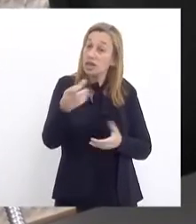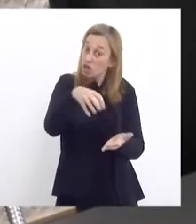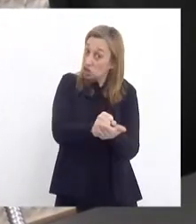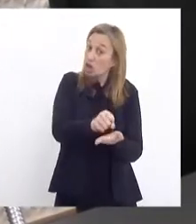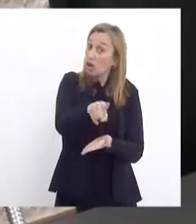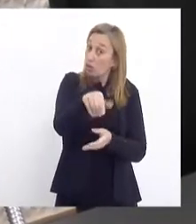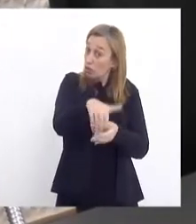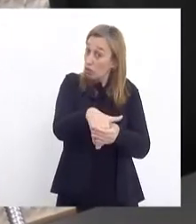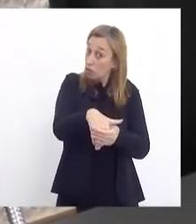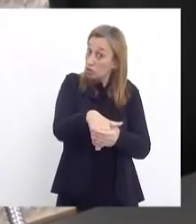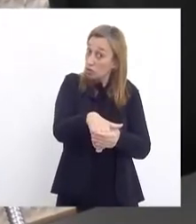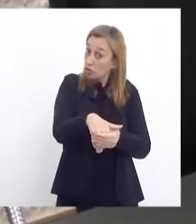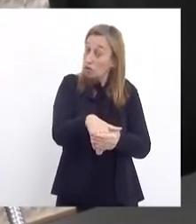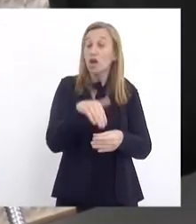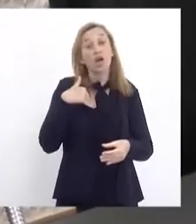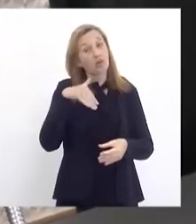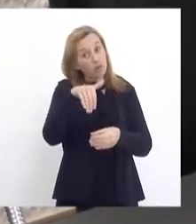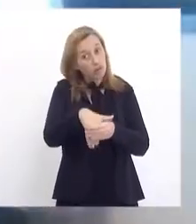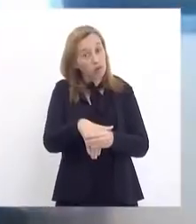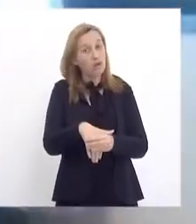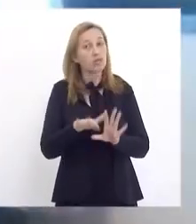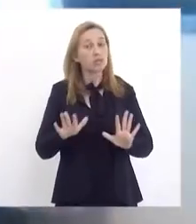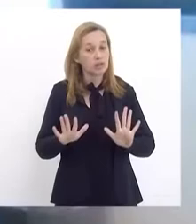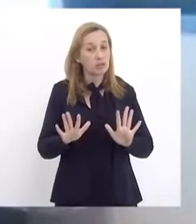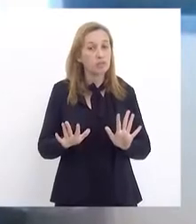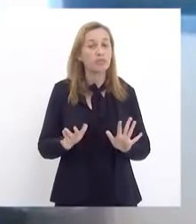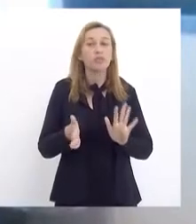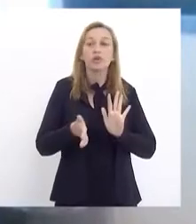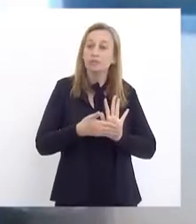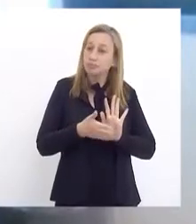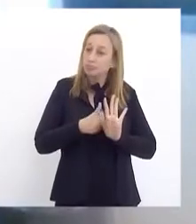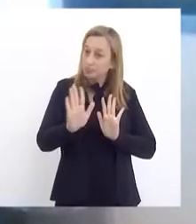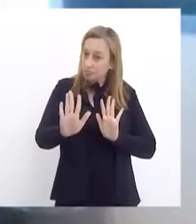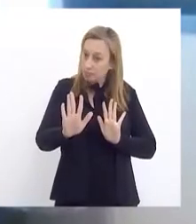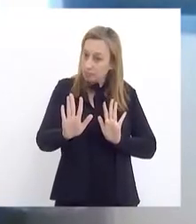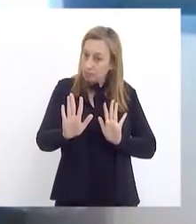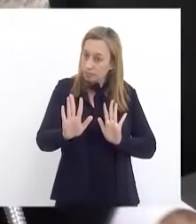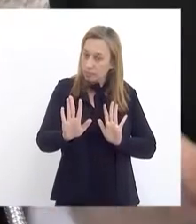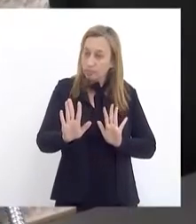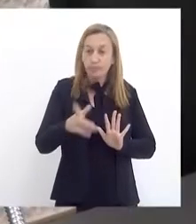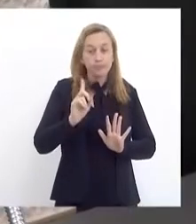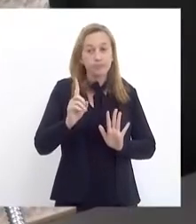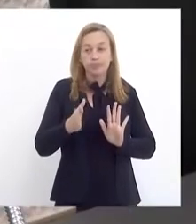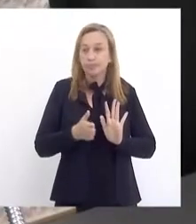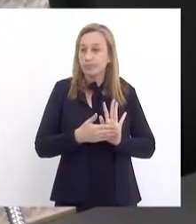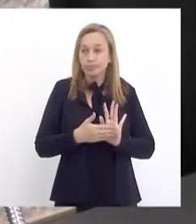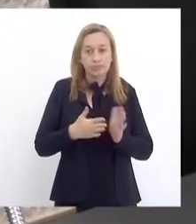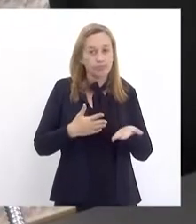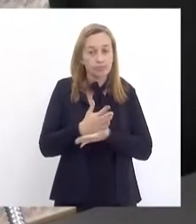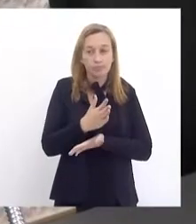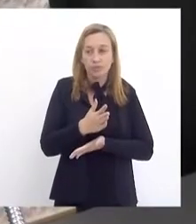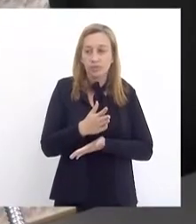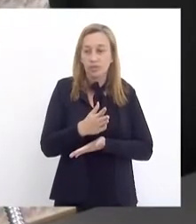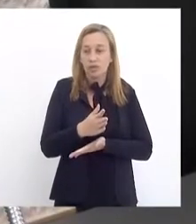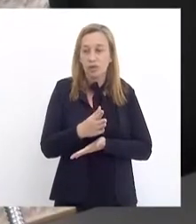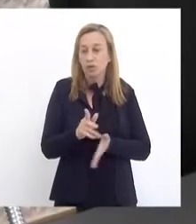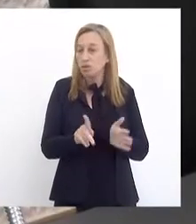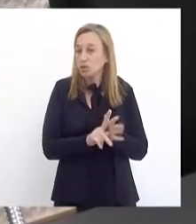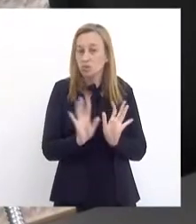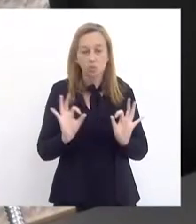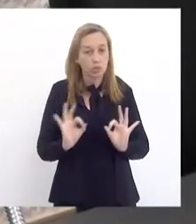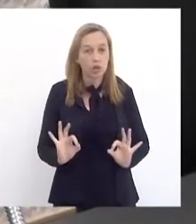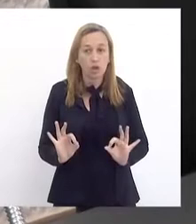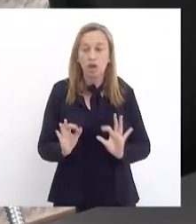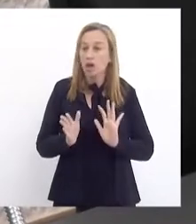vou colocar em votação. Eu só quero propor. Então, eu não estou propondo aprovação do projeto, não estou